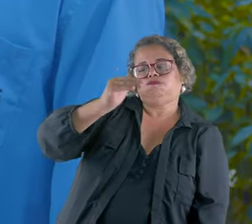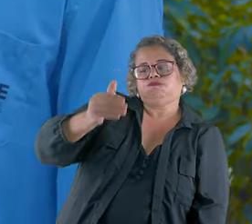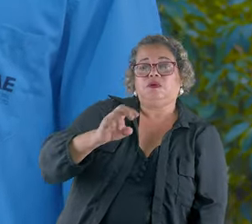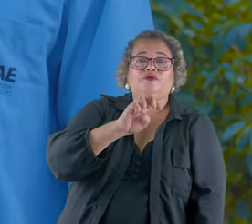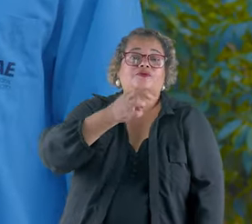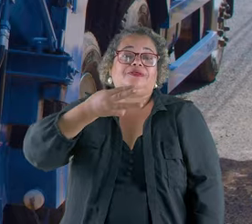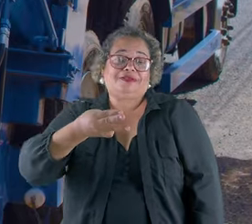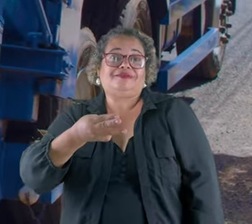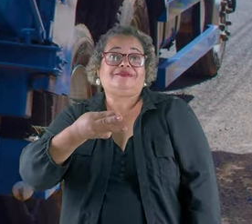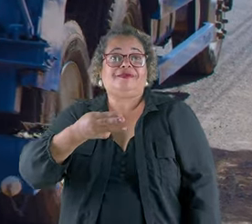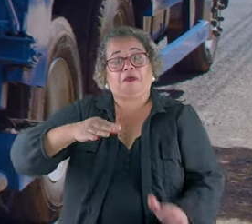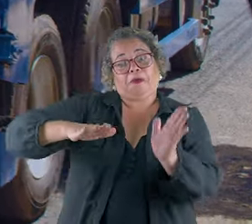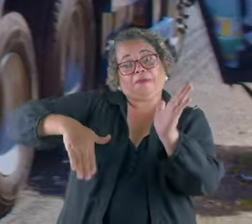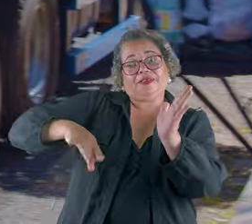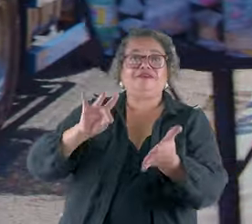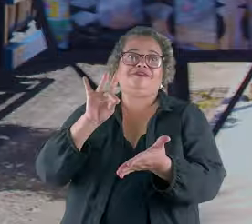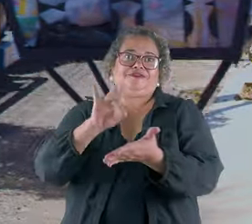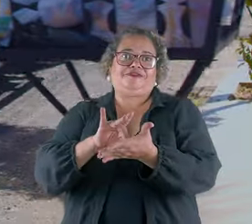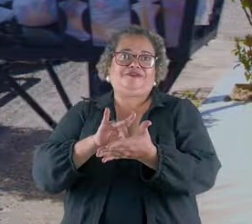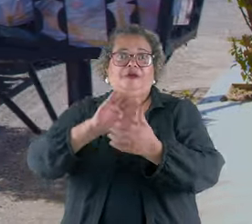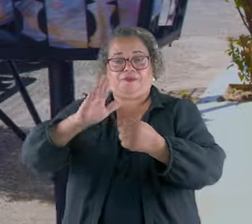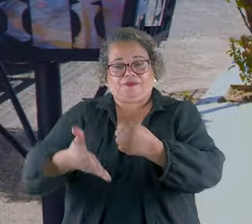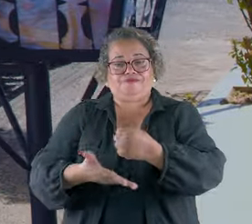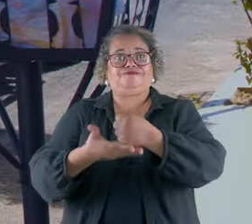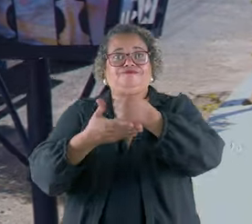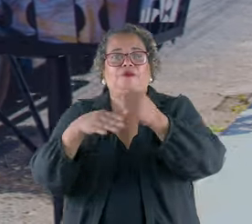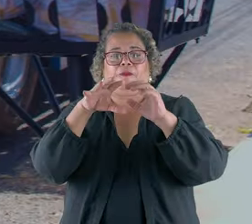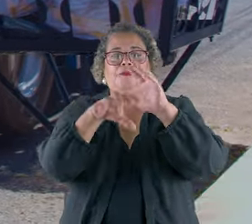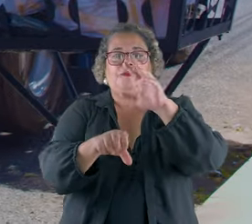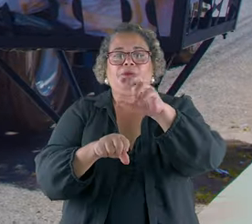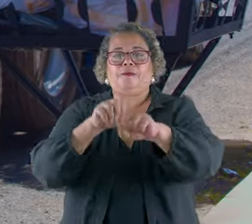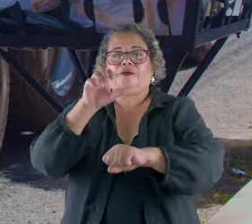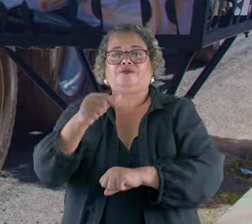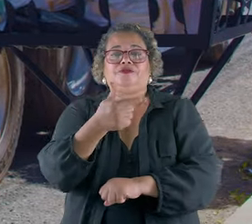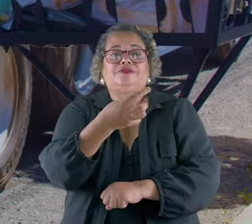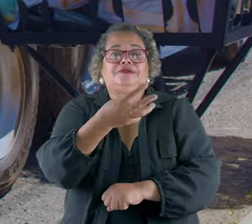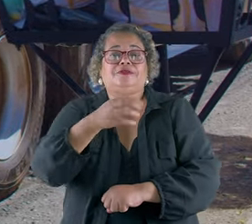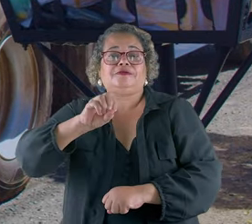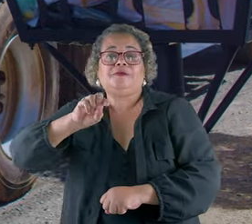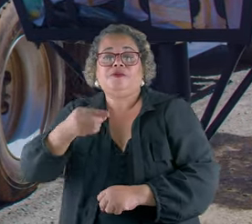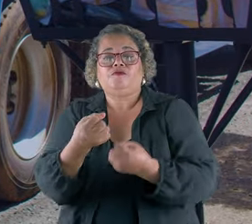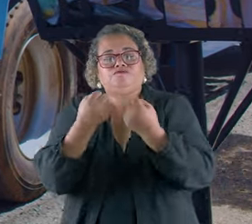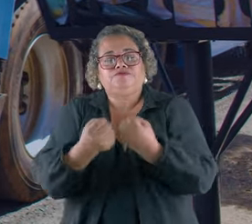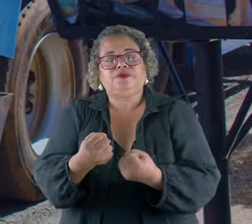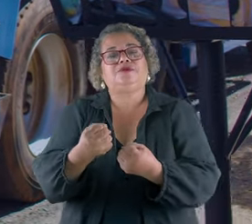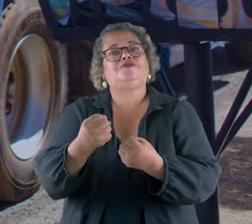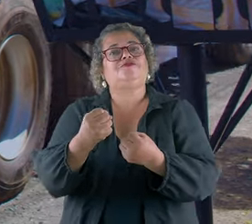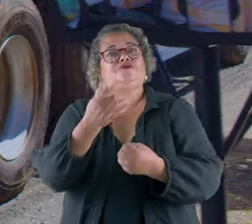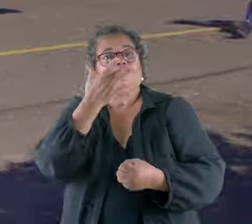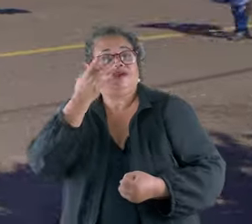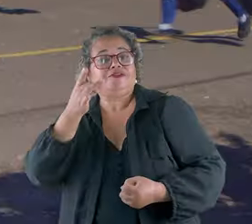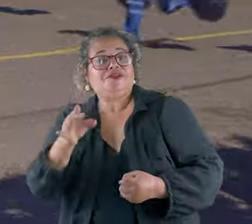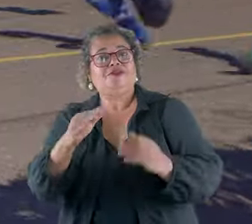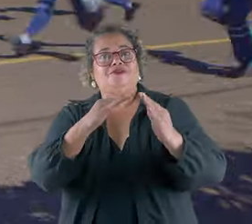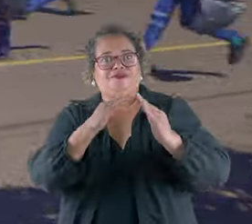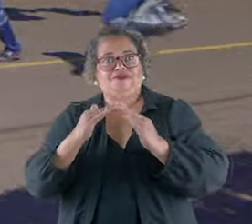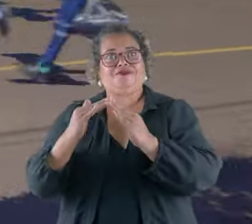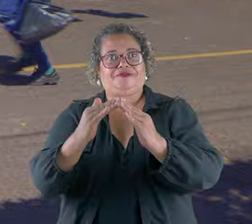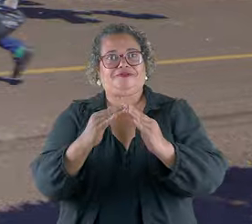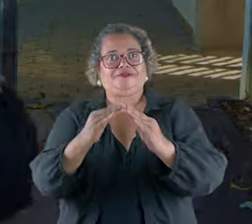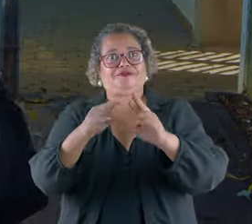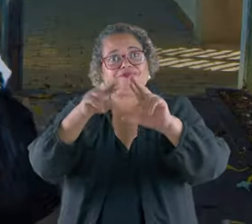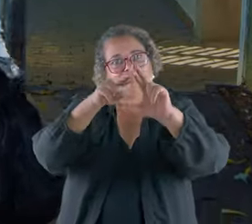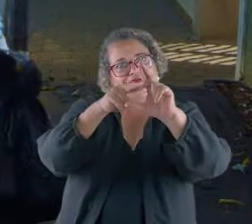piscinas olímpicas. Para cuidar da natureza, recolhemos mais de 230 mil toneladas de lixo domiciliar